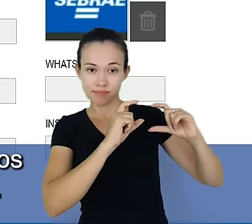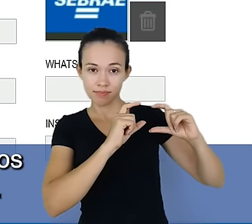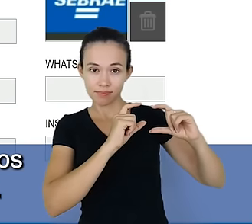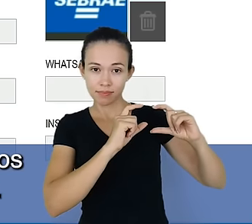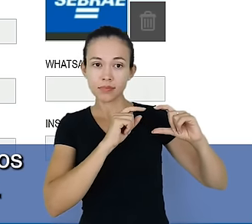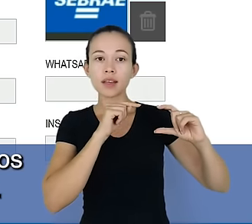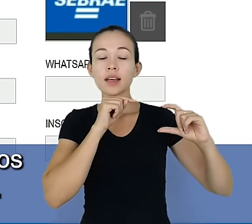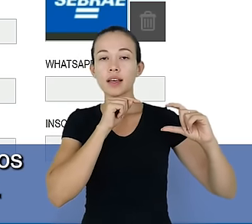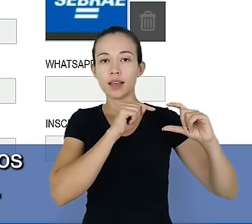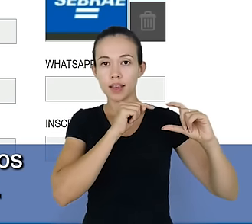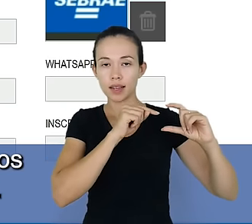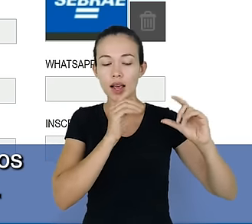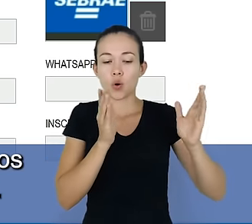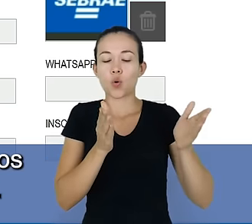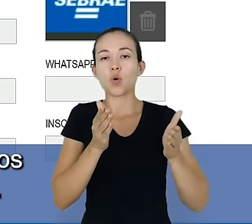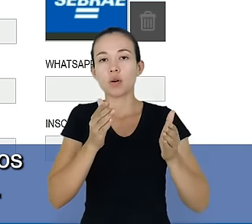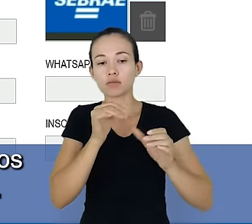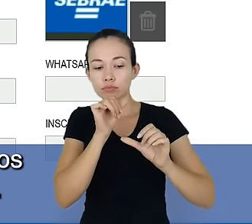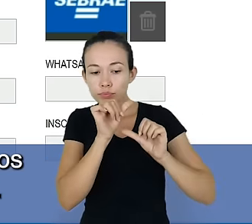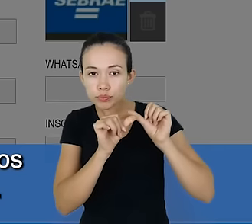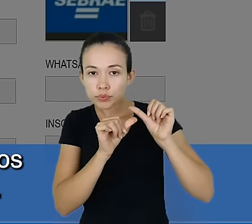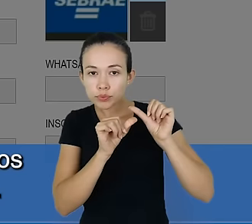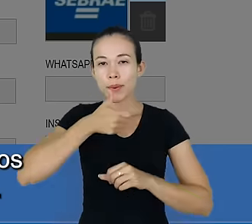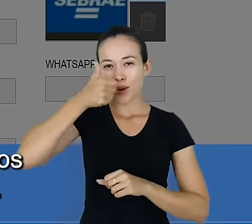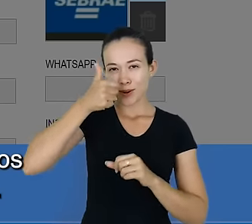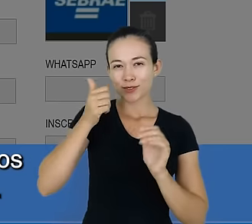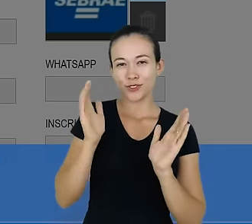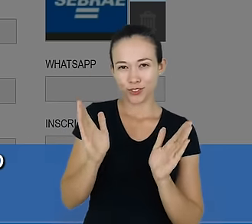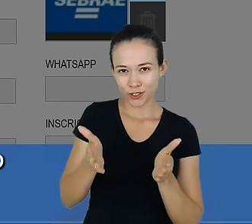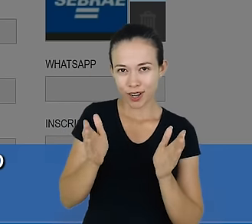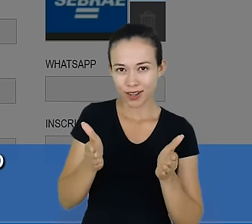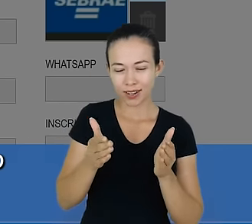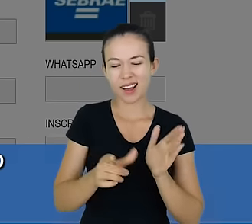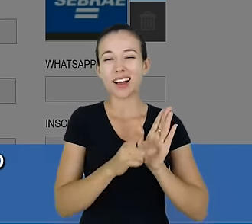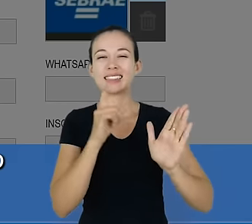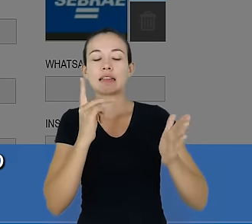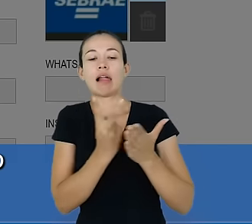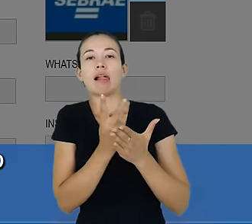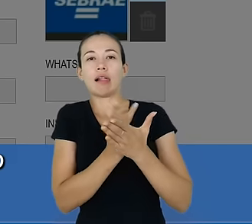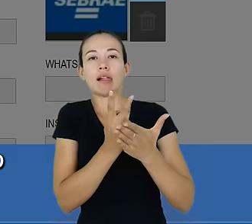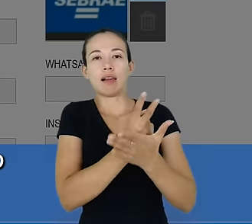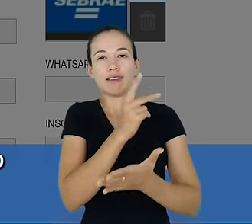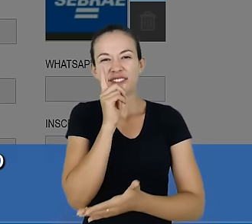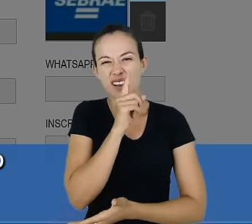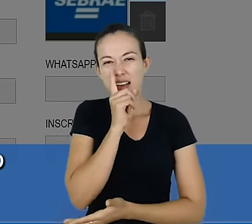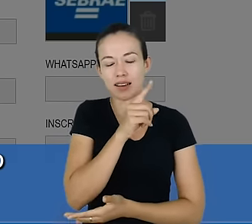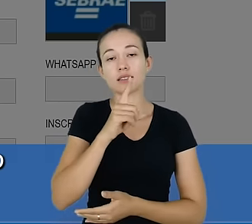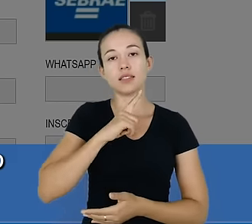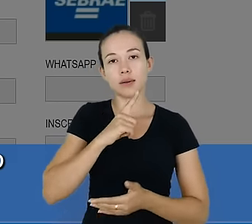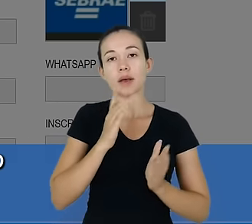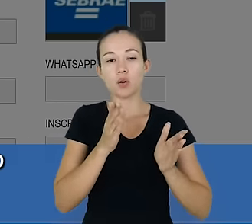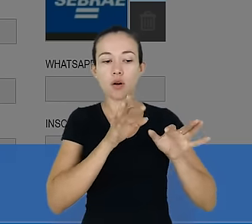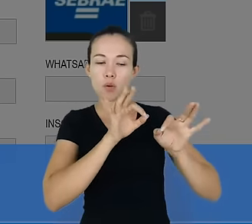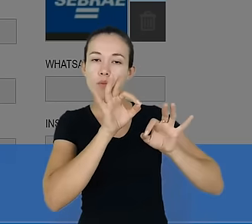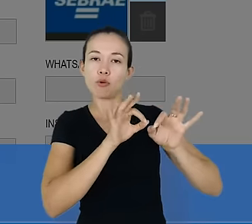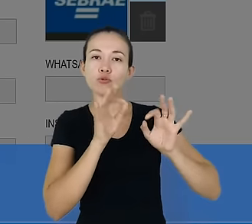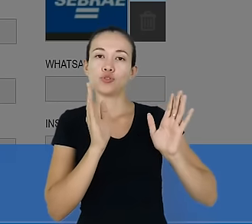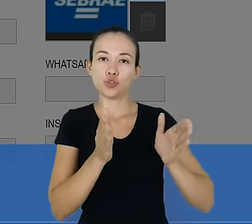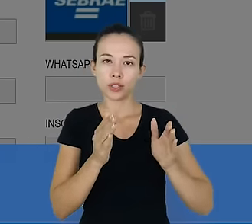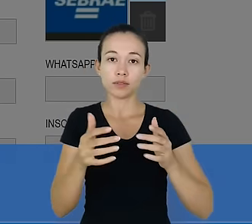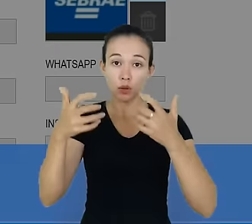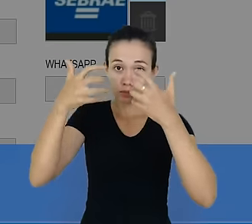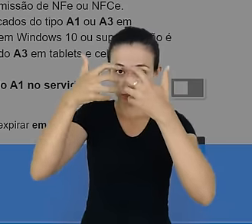gente estava com alguns errinhos ali O pessoal já conseguiu ordenar então depois que você faz a configuração da empresa vamos direto aqui ó